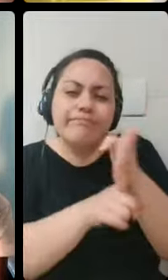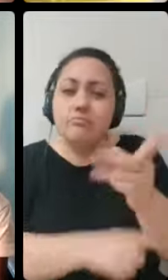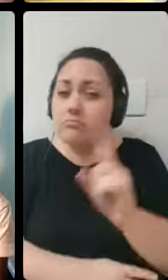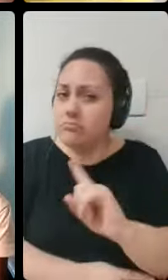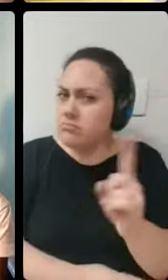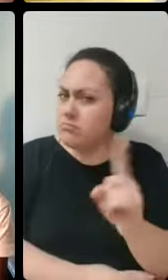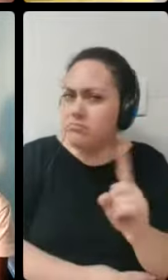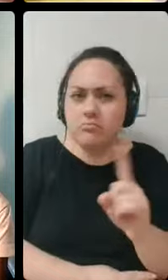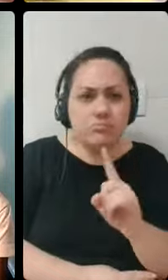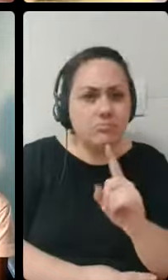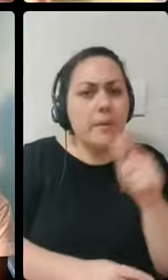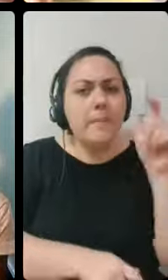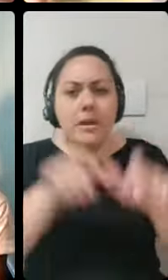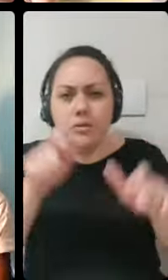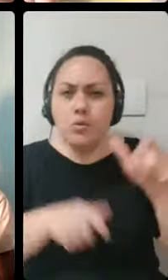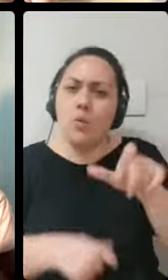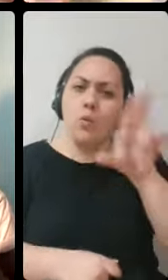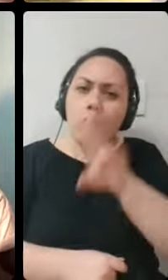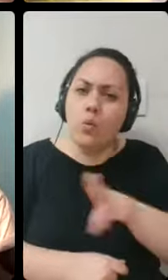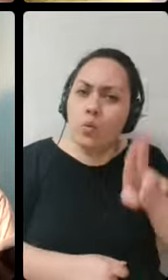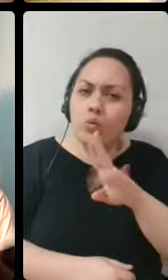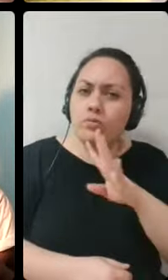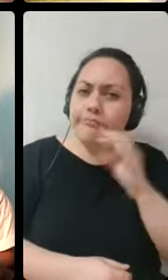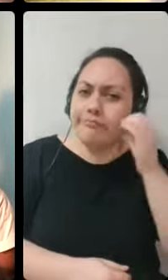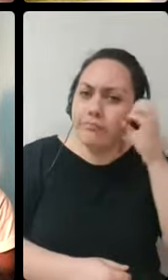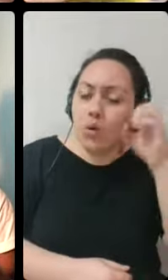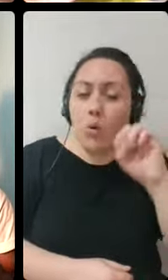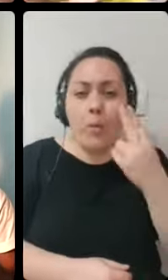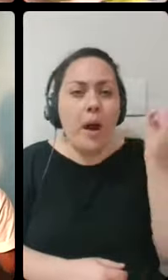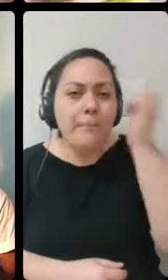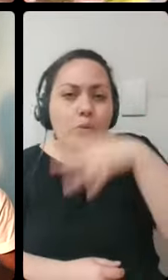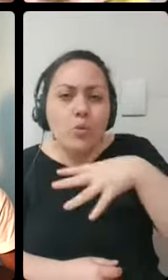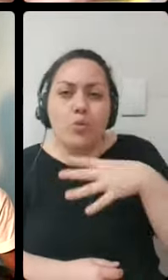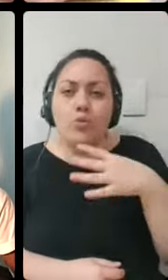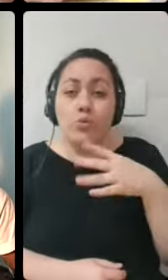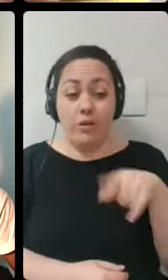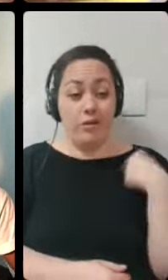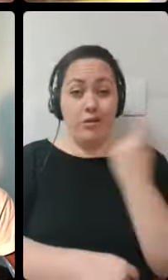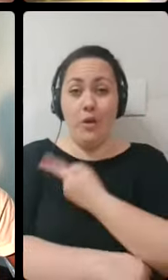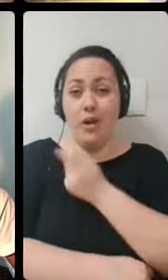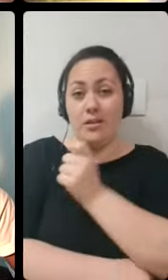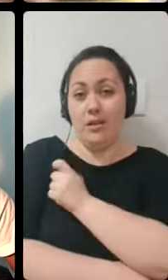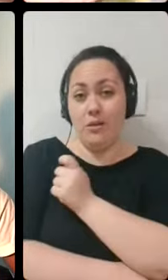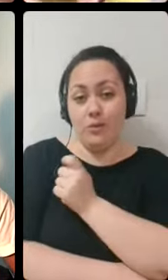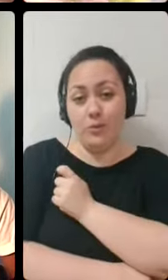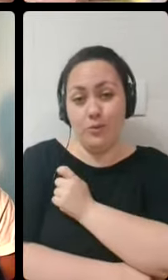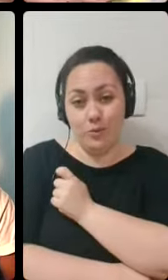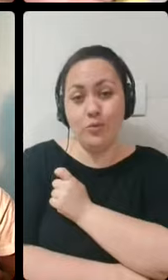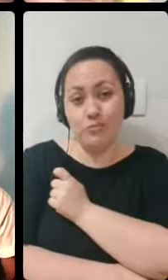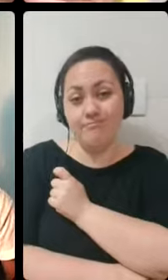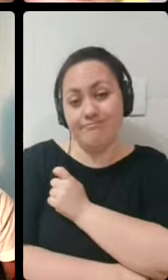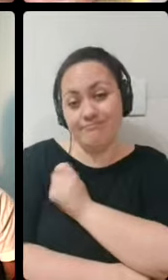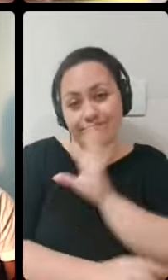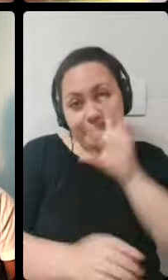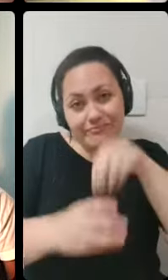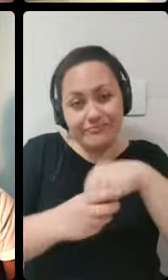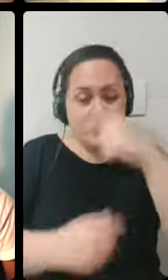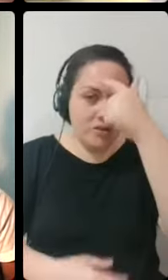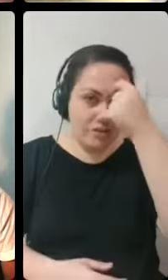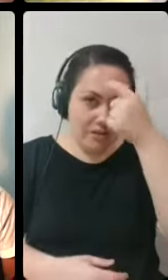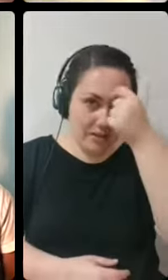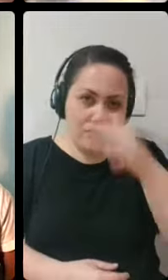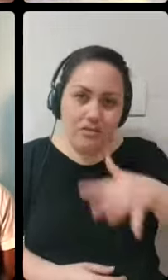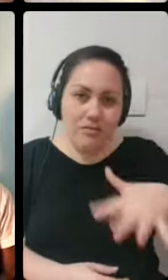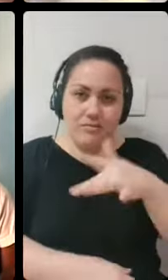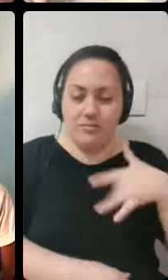desse conhecimento, e aí acaba que, tipo, nós como estudantes de uma universidade de saúde e